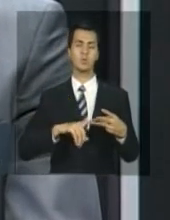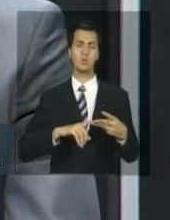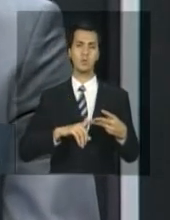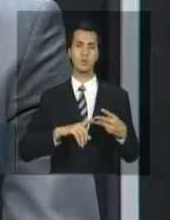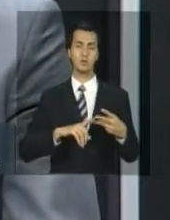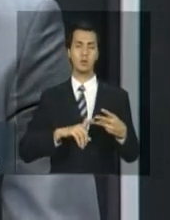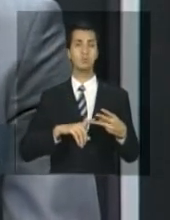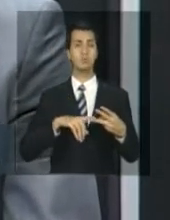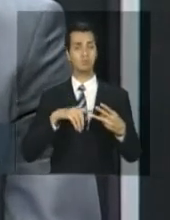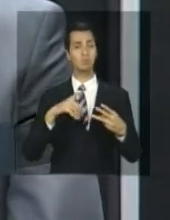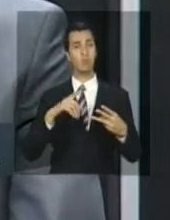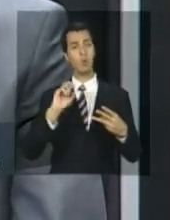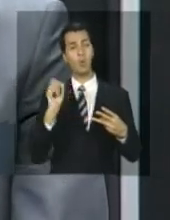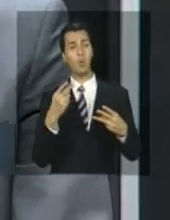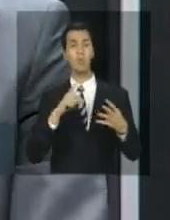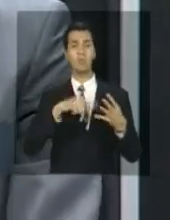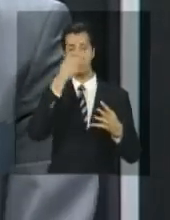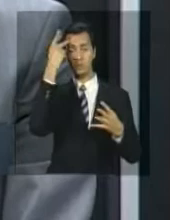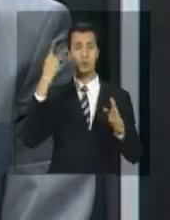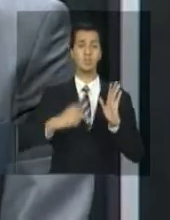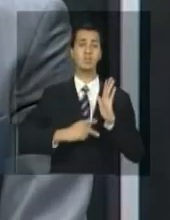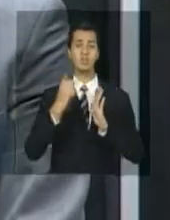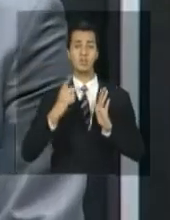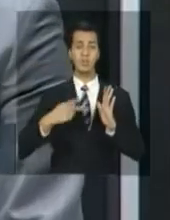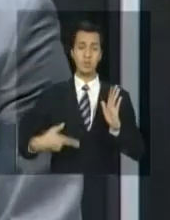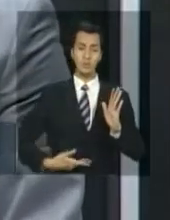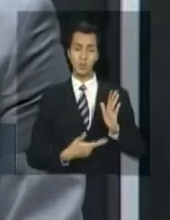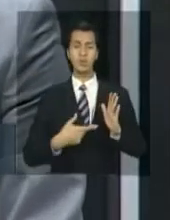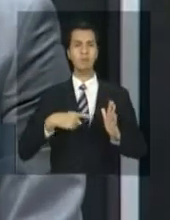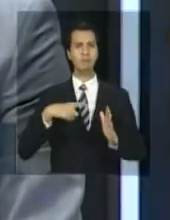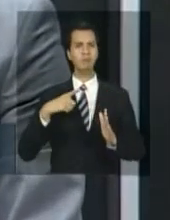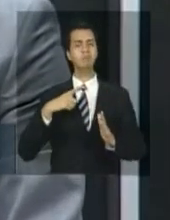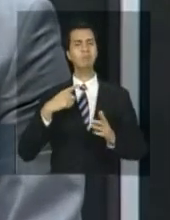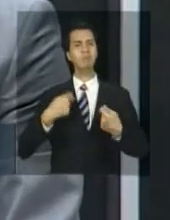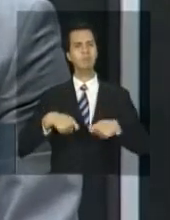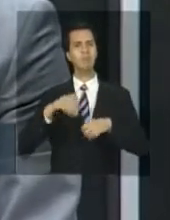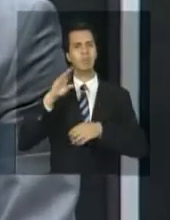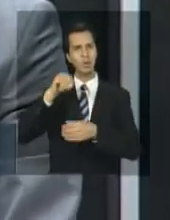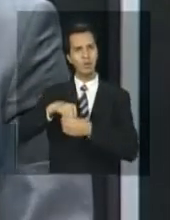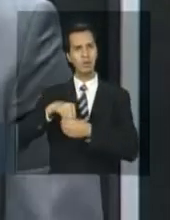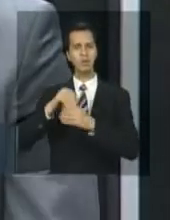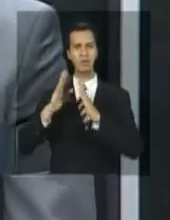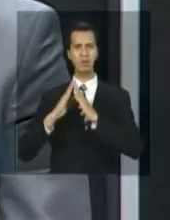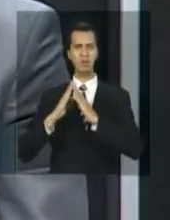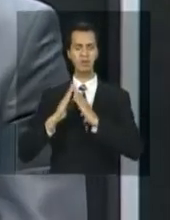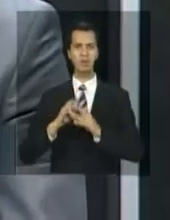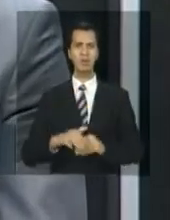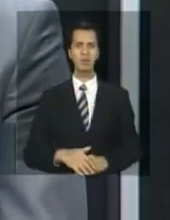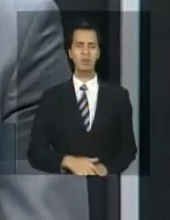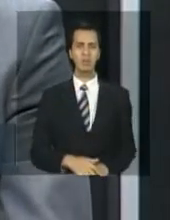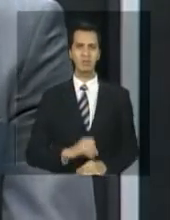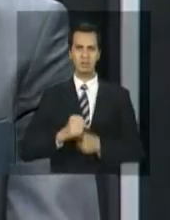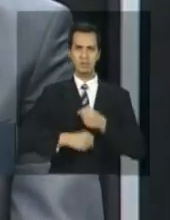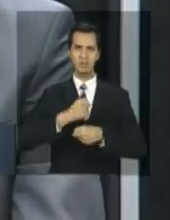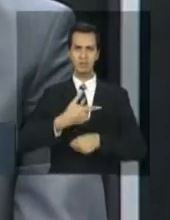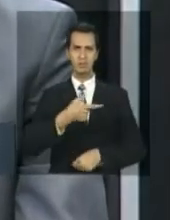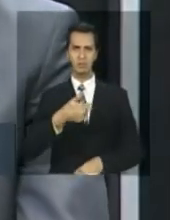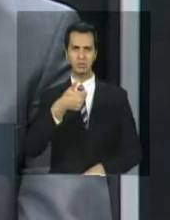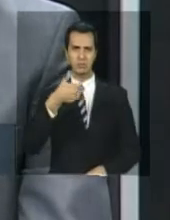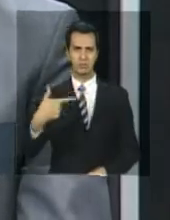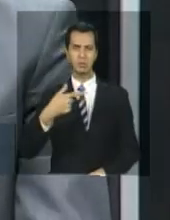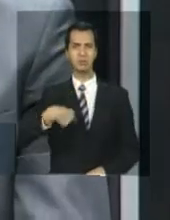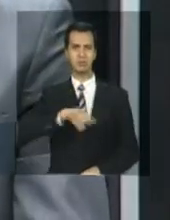em situação pós-cirúrgica, em parceria com municípios. Vamos, em 2012,